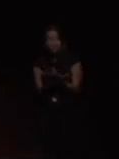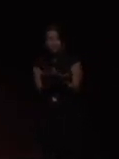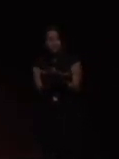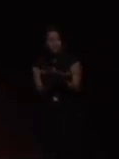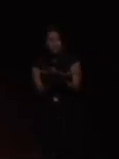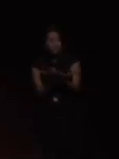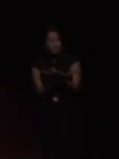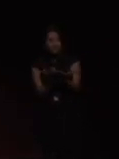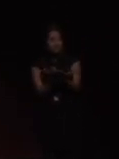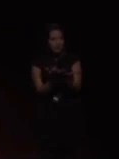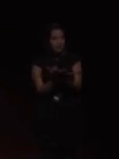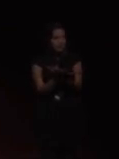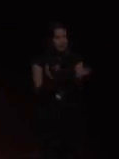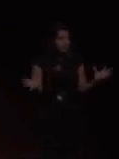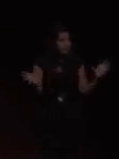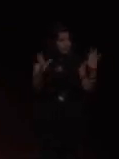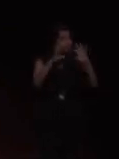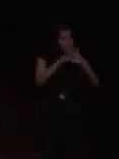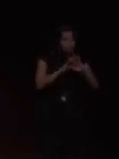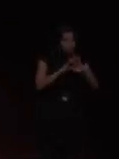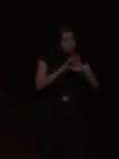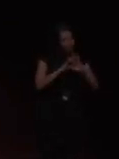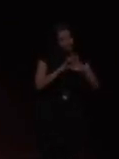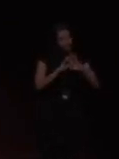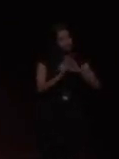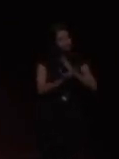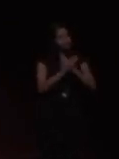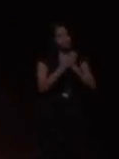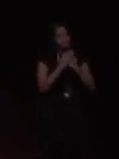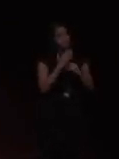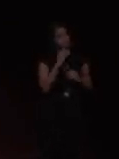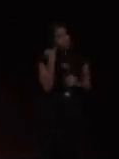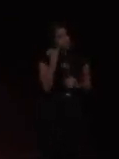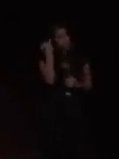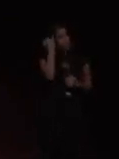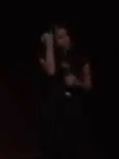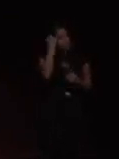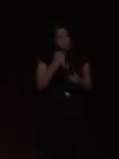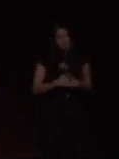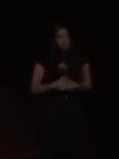criando esse cálculo. E eu queria, enfim,